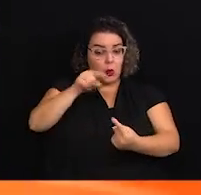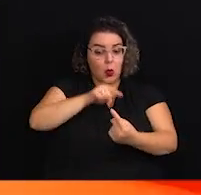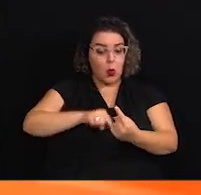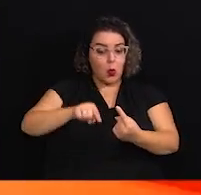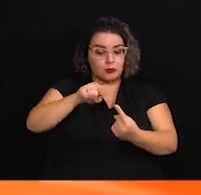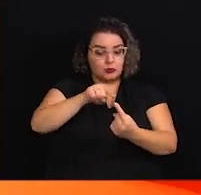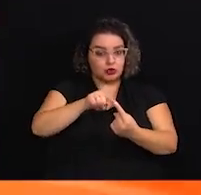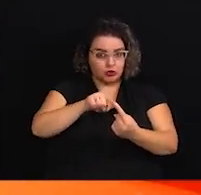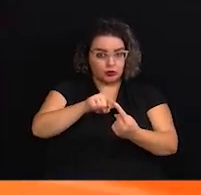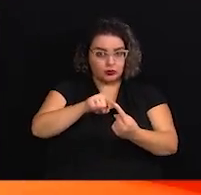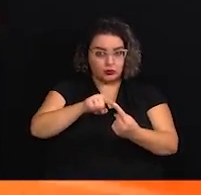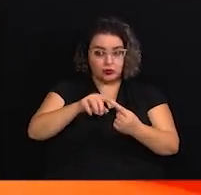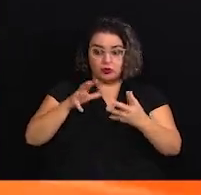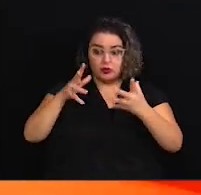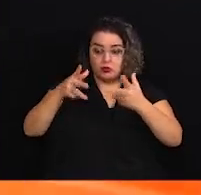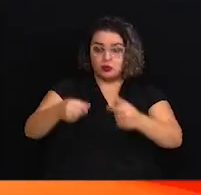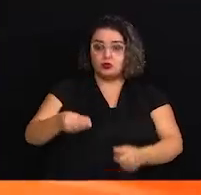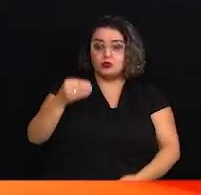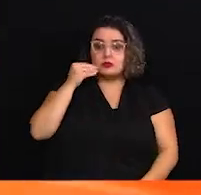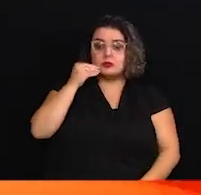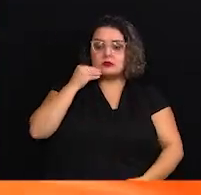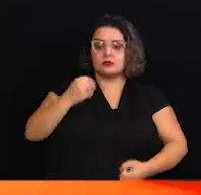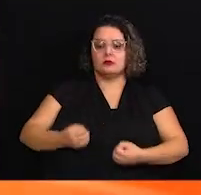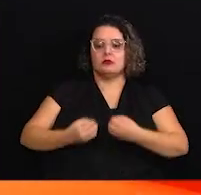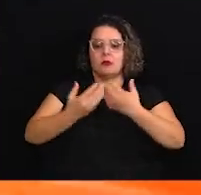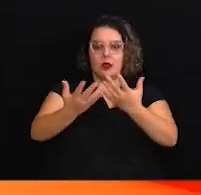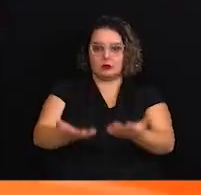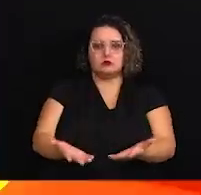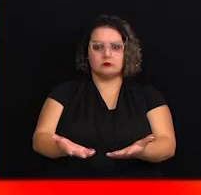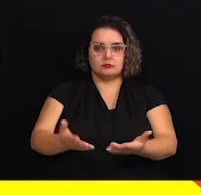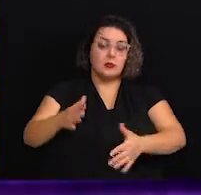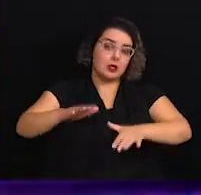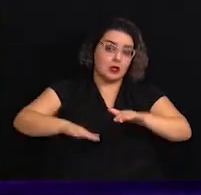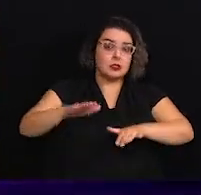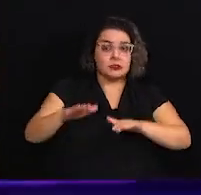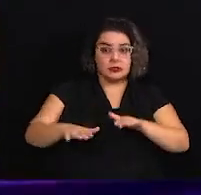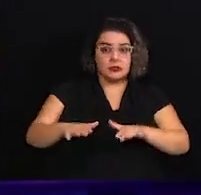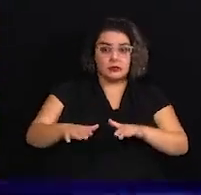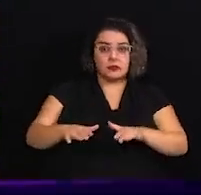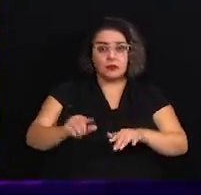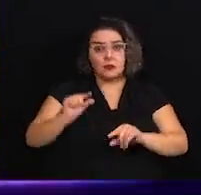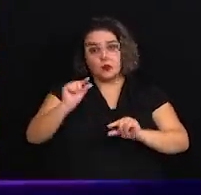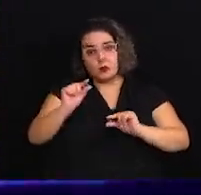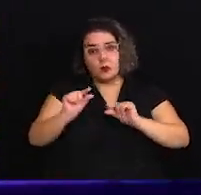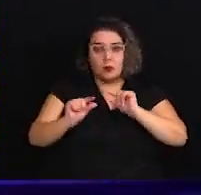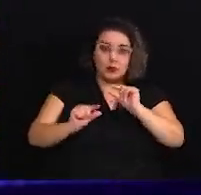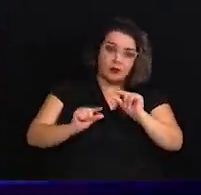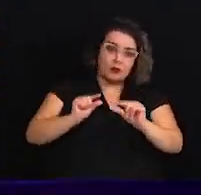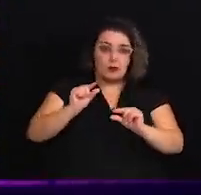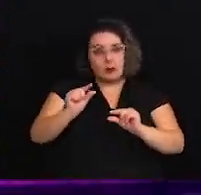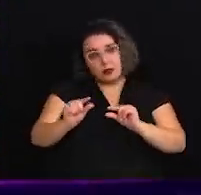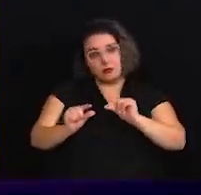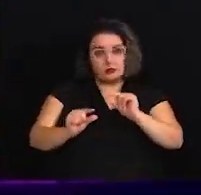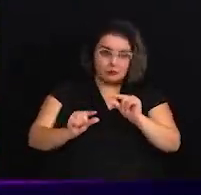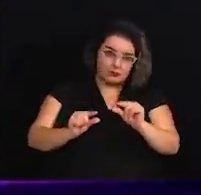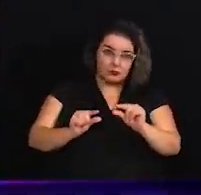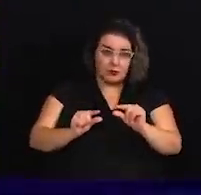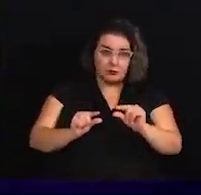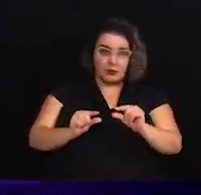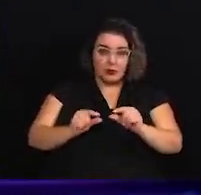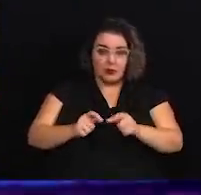sermos objetivos naquilo que nós tentamos passar. E muitas vezes a gente acaba sendo um pouco mais prolixo do